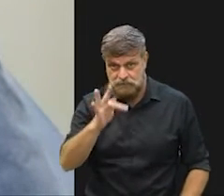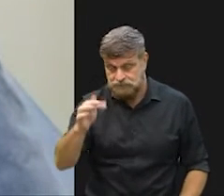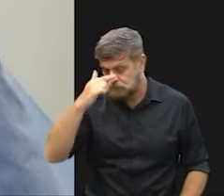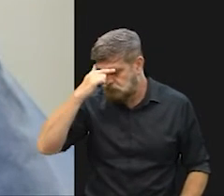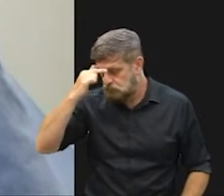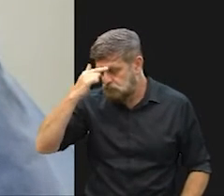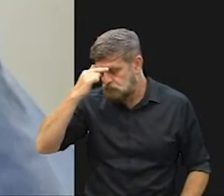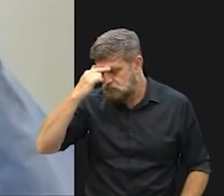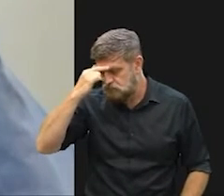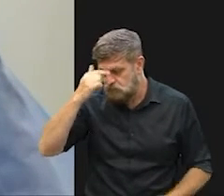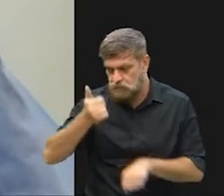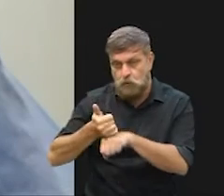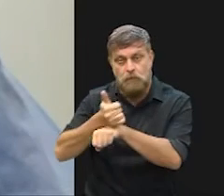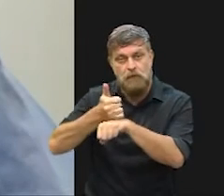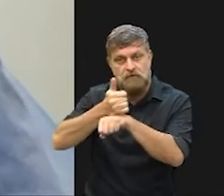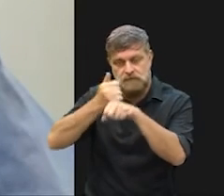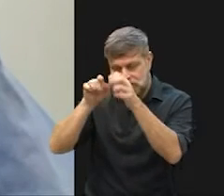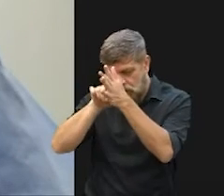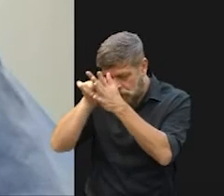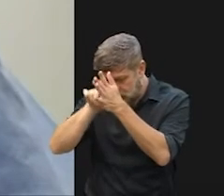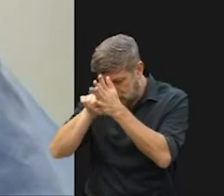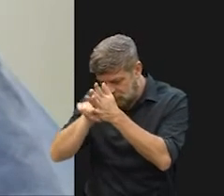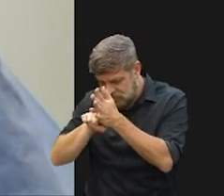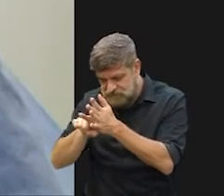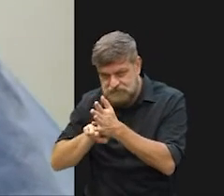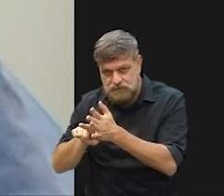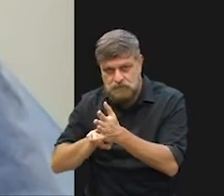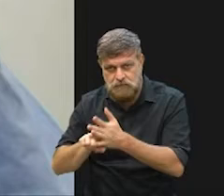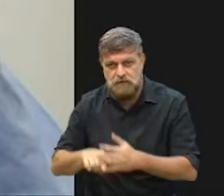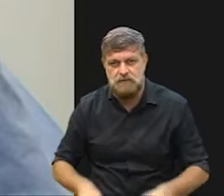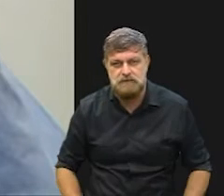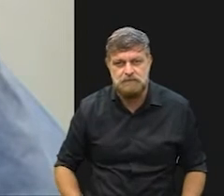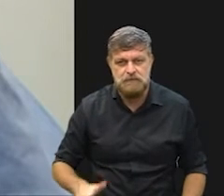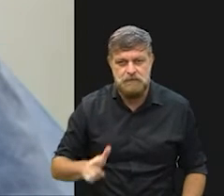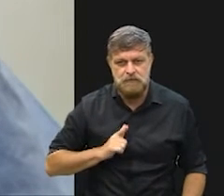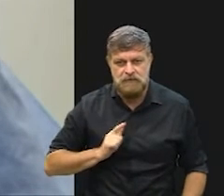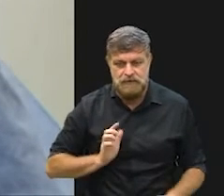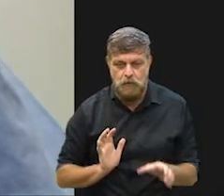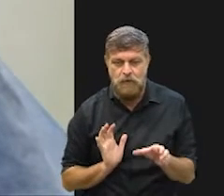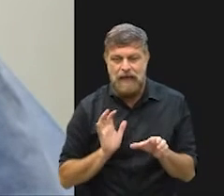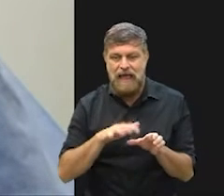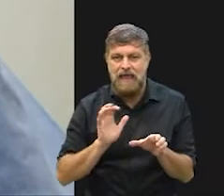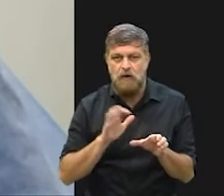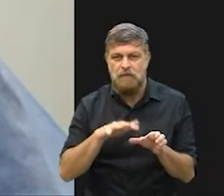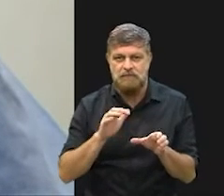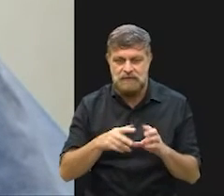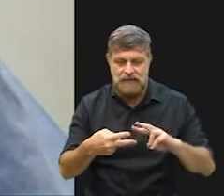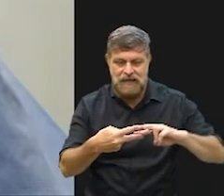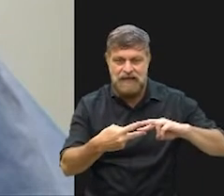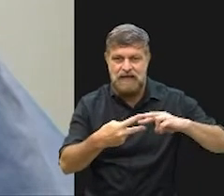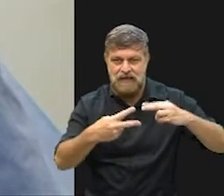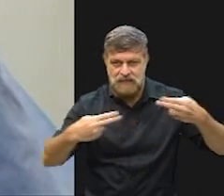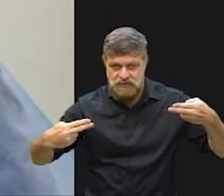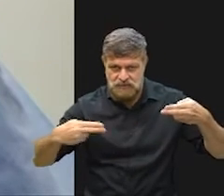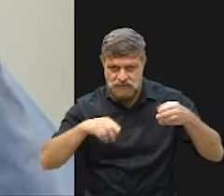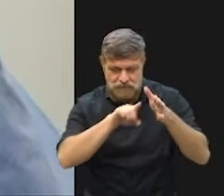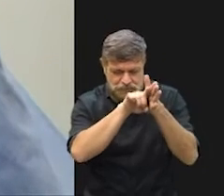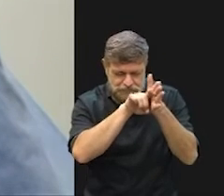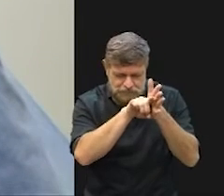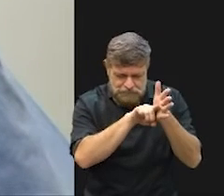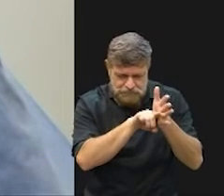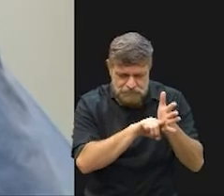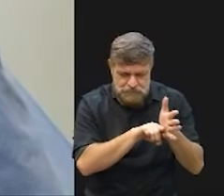os pesquisadores. Então, ele vai visitar, inclusive, esses bancos de genoma para